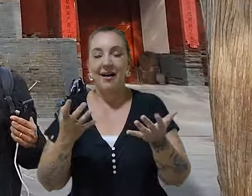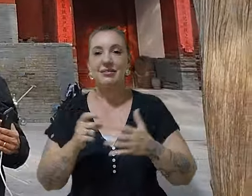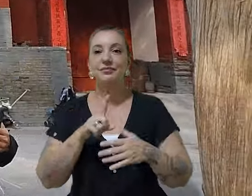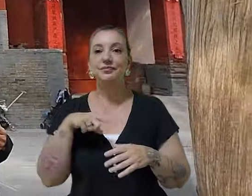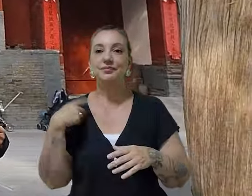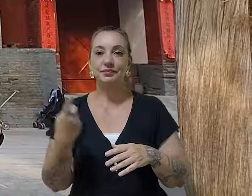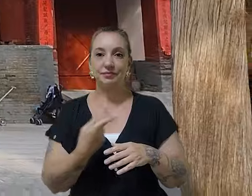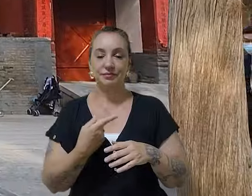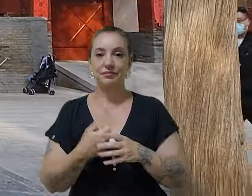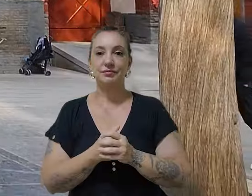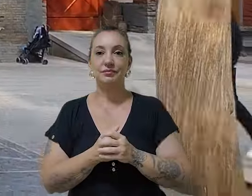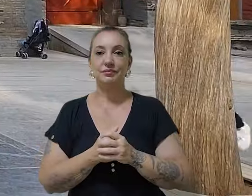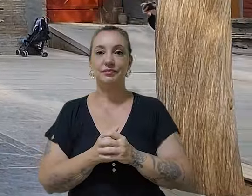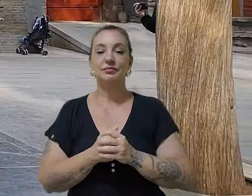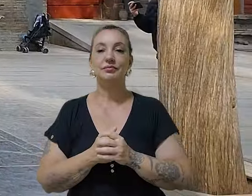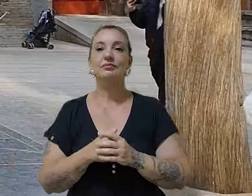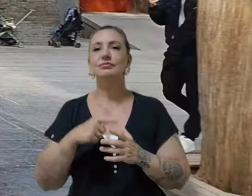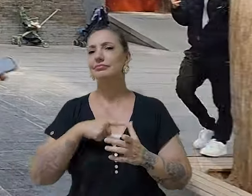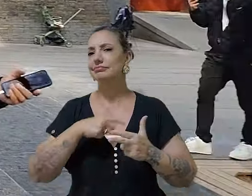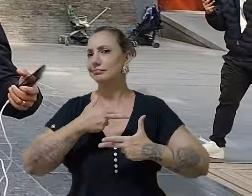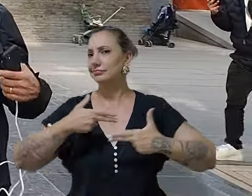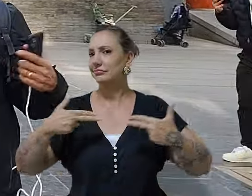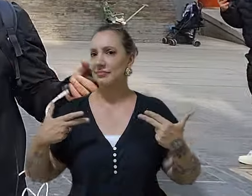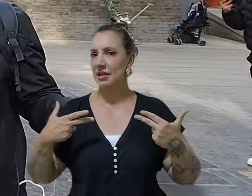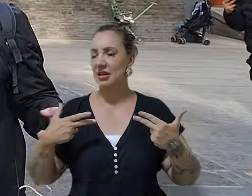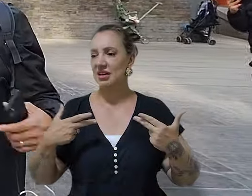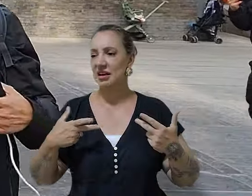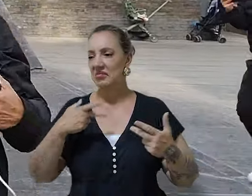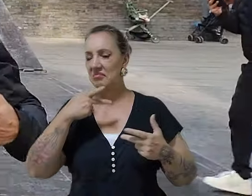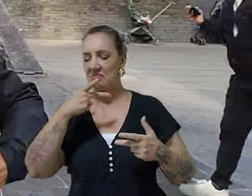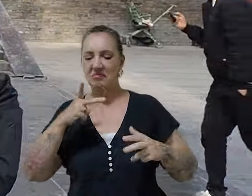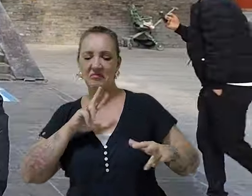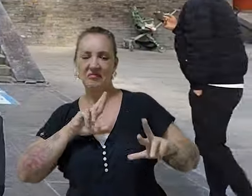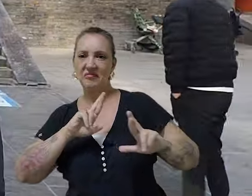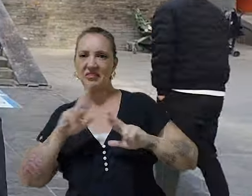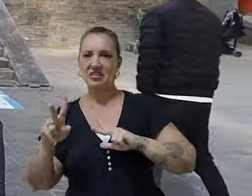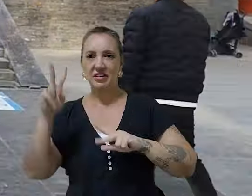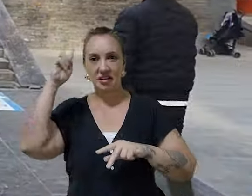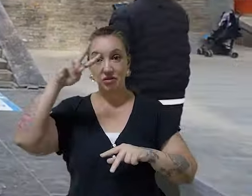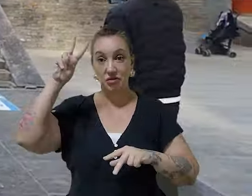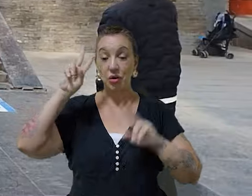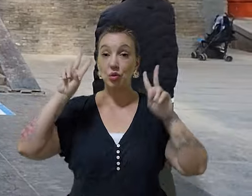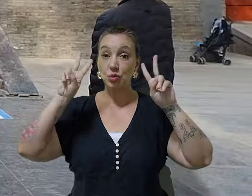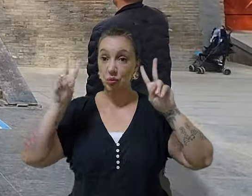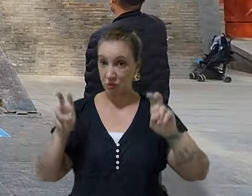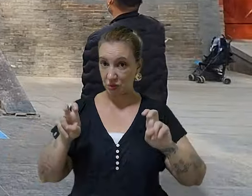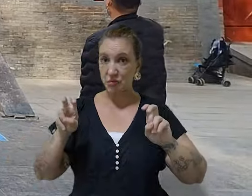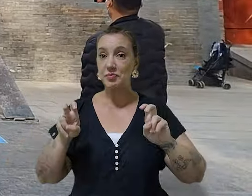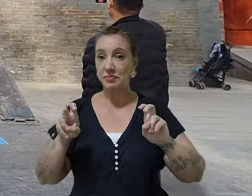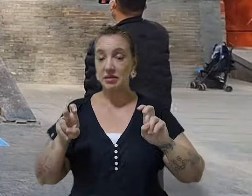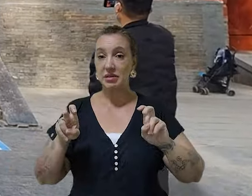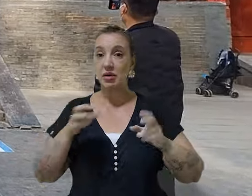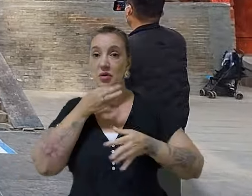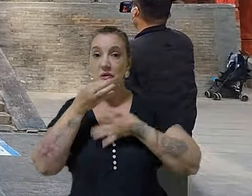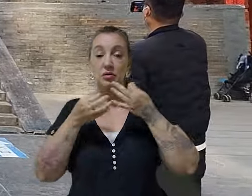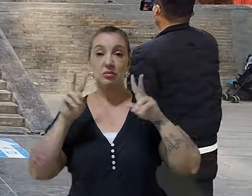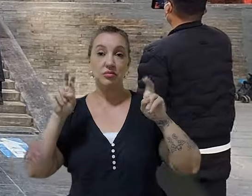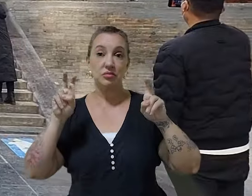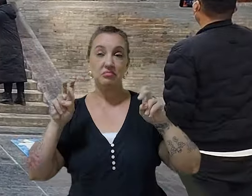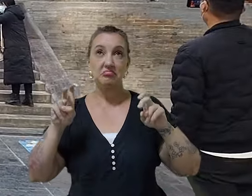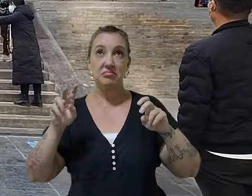gente tem muitas controvérsias, muitas histórias sobre o Templo Shaolin,